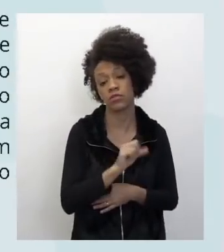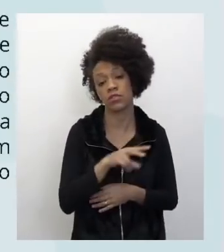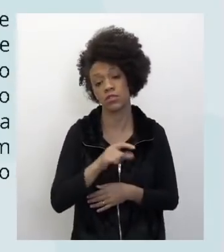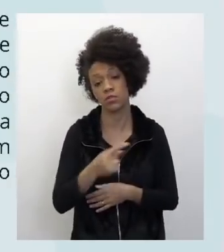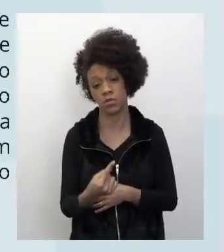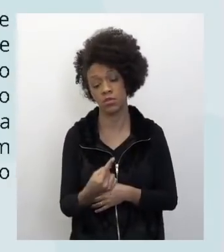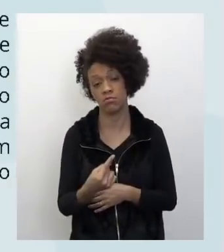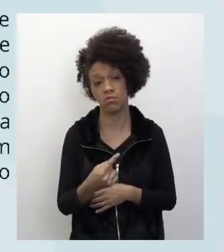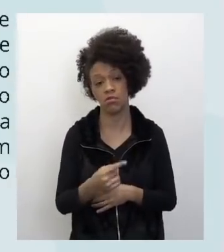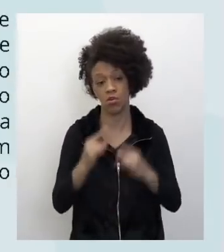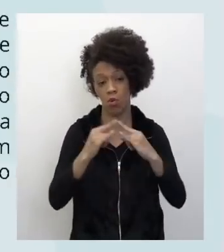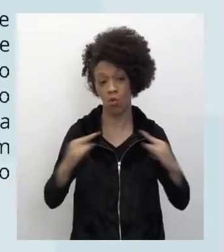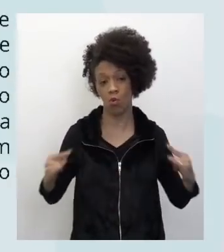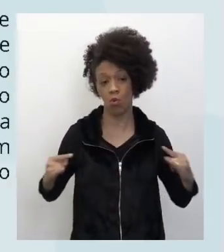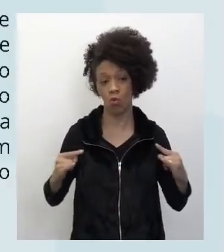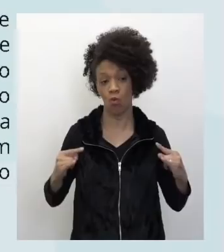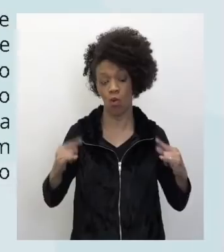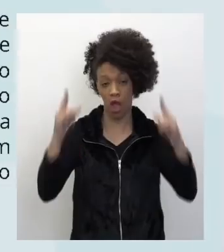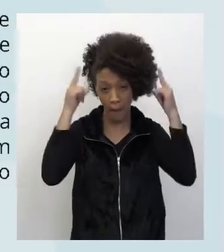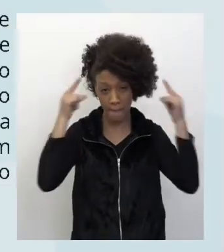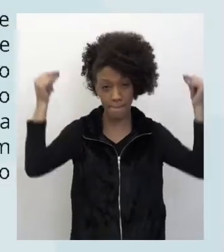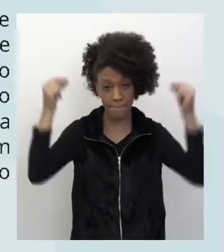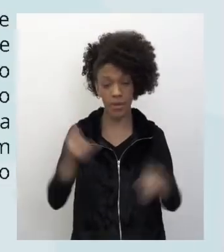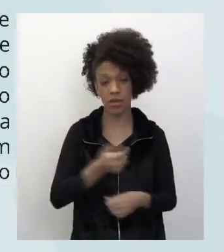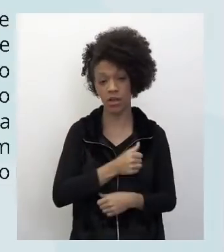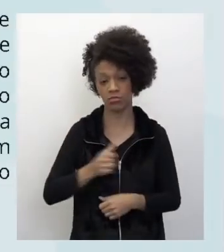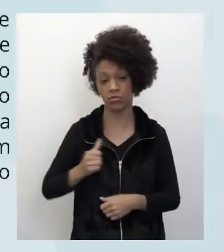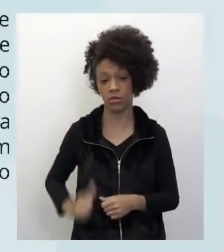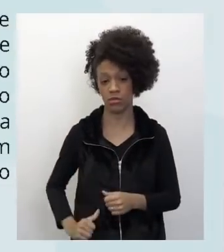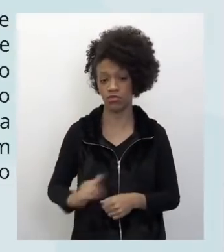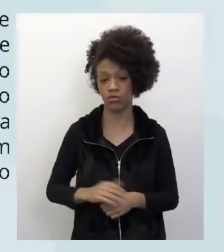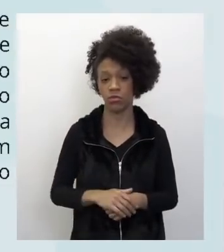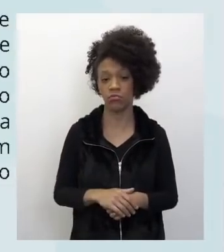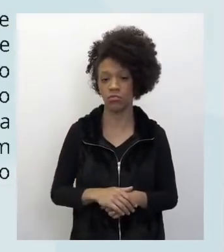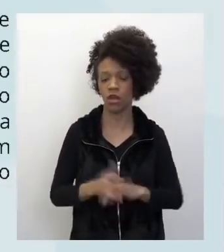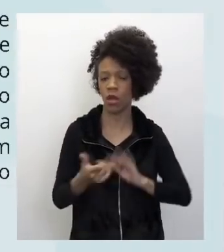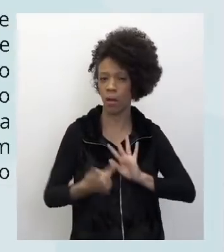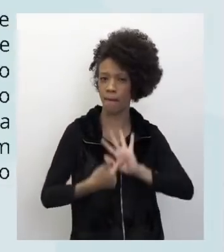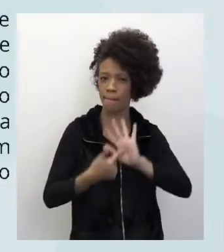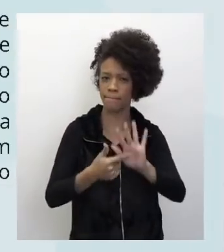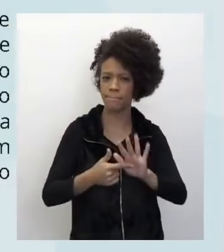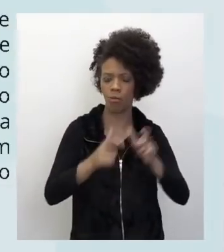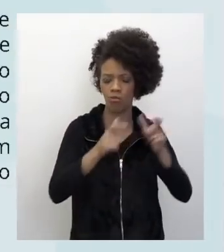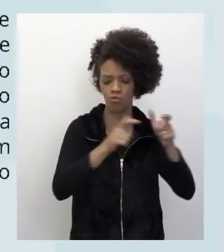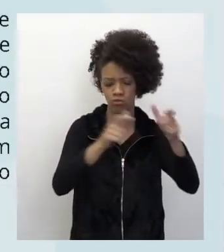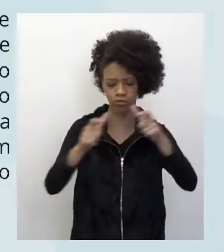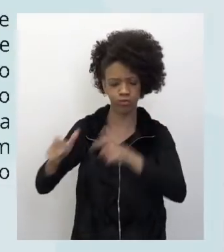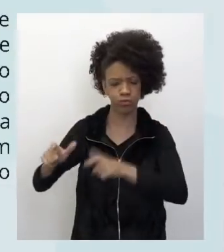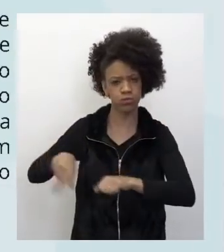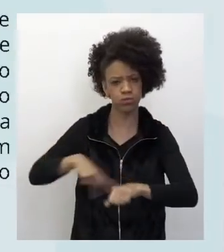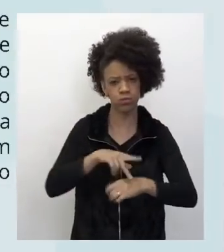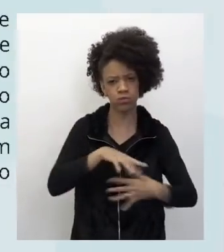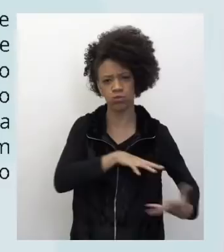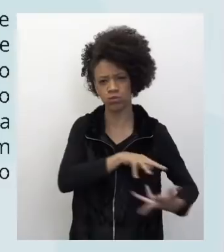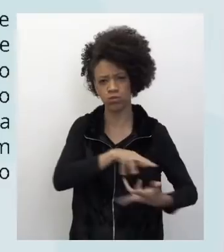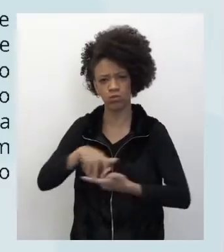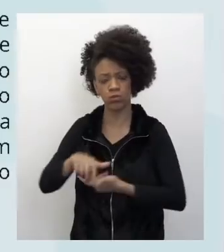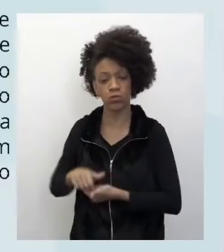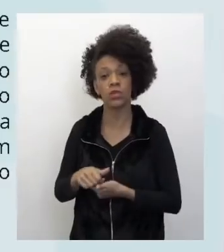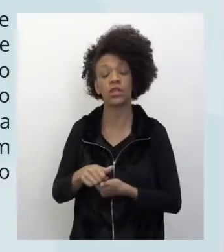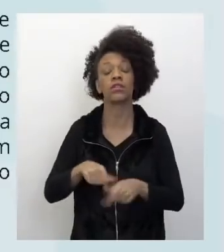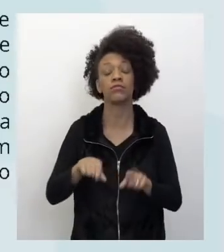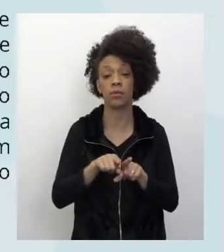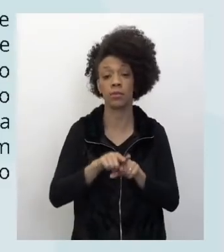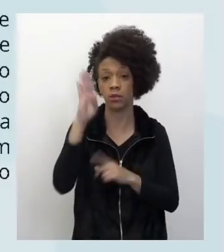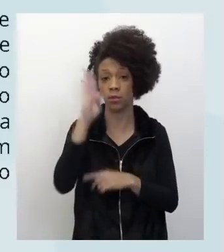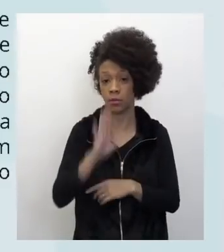Circo Imperial da China, que pode ser visto em apresentações pelo mundo todo, inclusive no Brasil. Eles vêm uma vez por ano, que nem o Cirque du Soleil vem